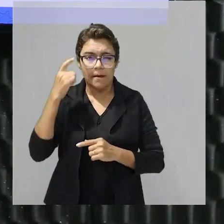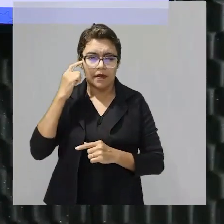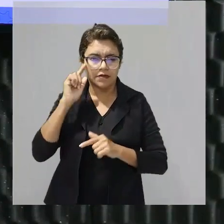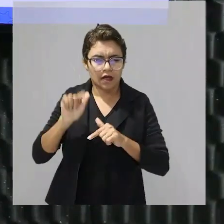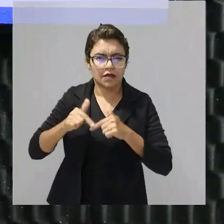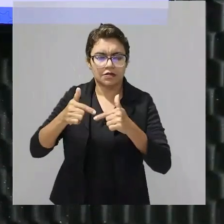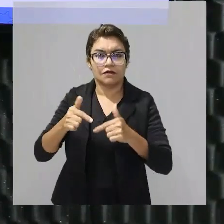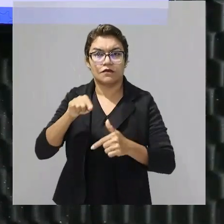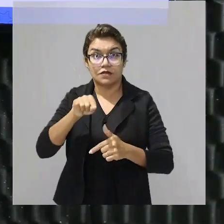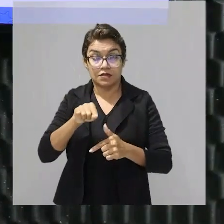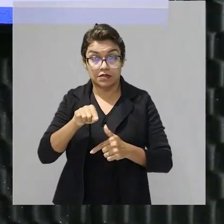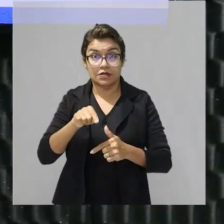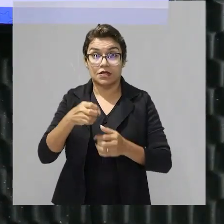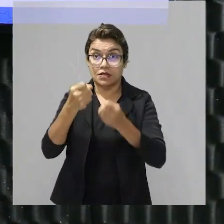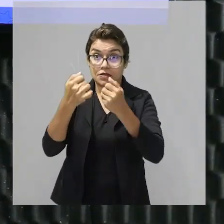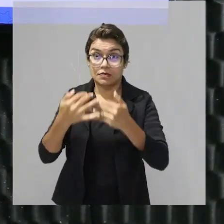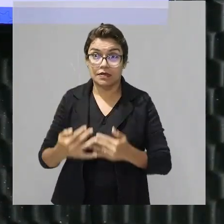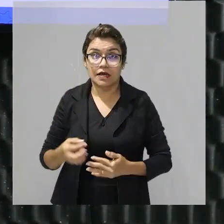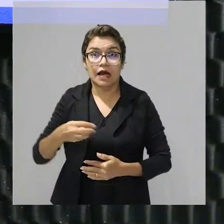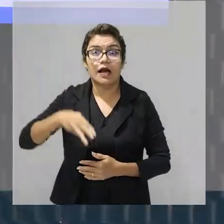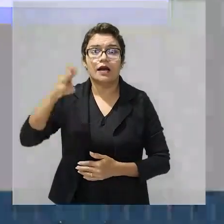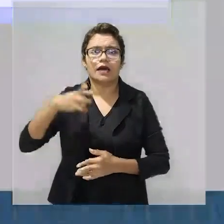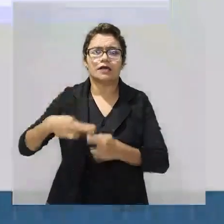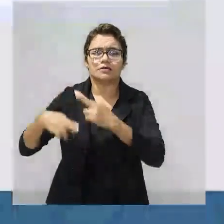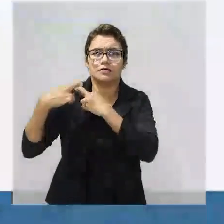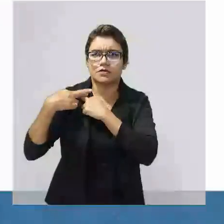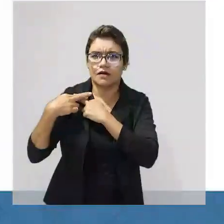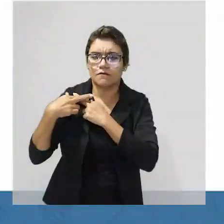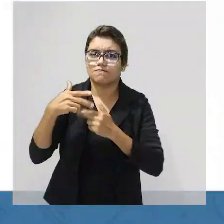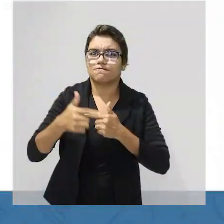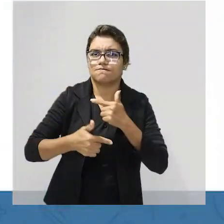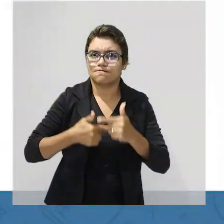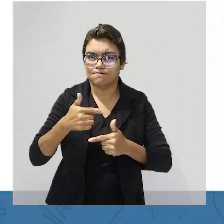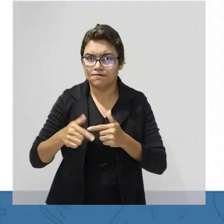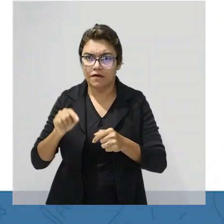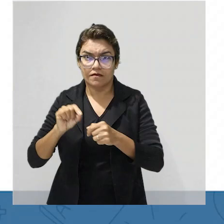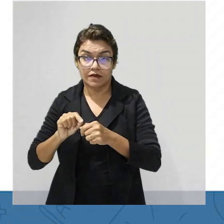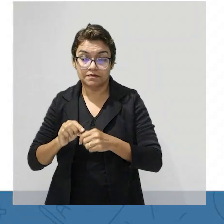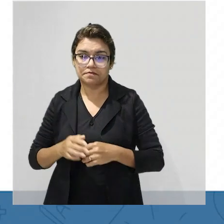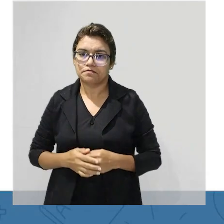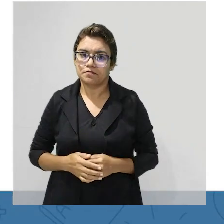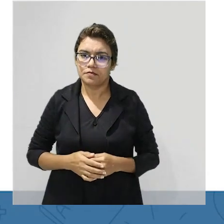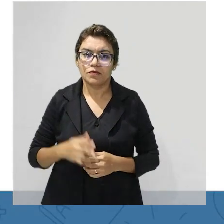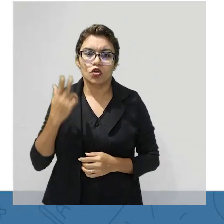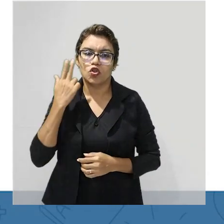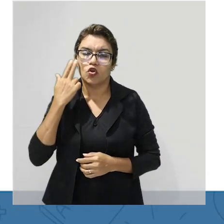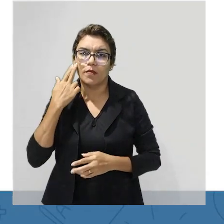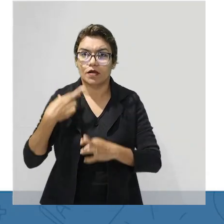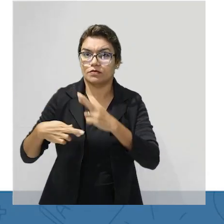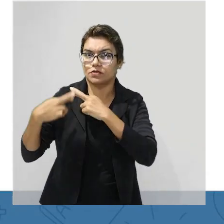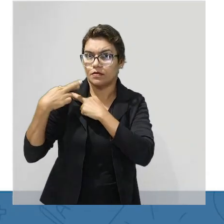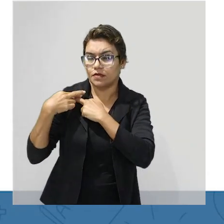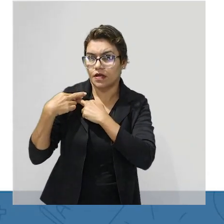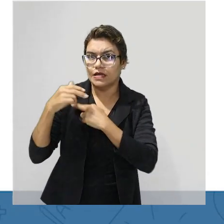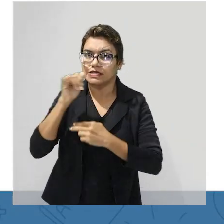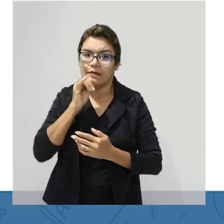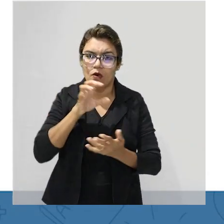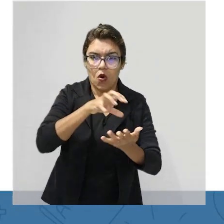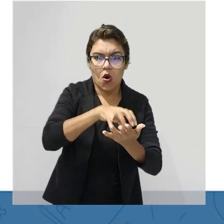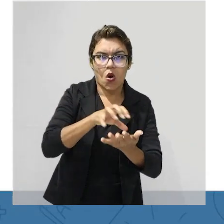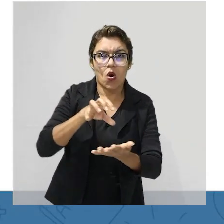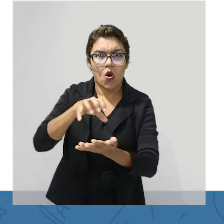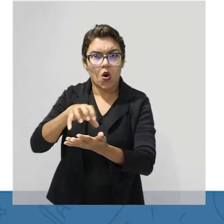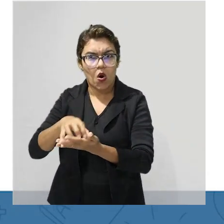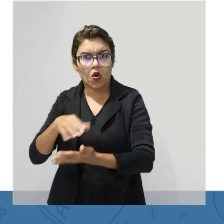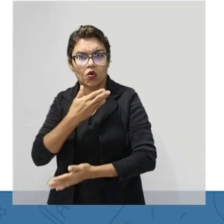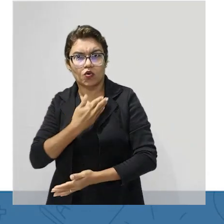como no exemplo, criar campanhas. Então, você tem que ter a ação que vai levar a um efeito. Então, verbos